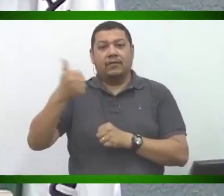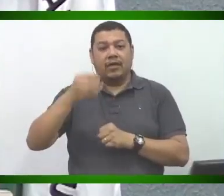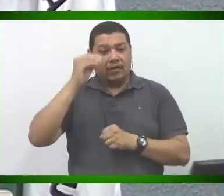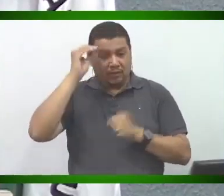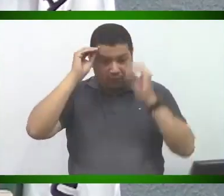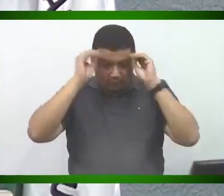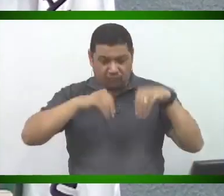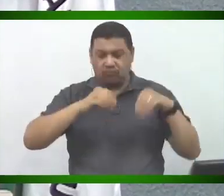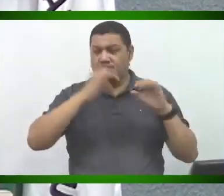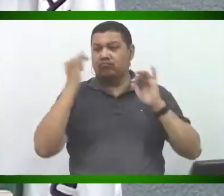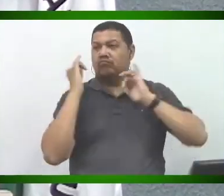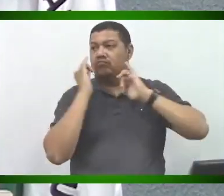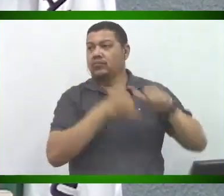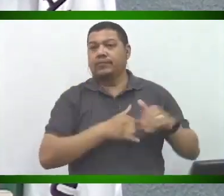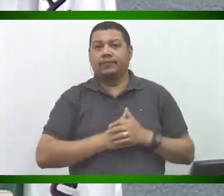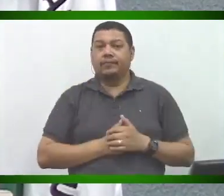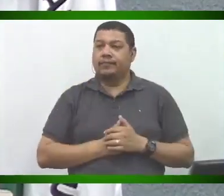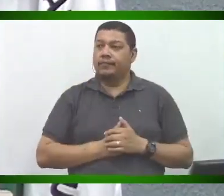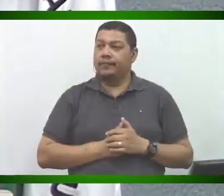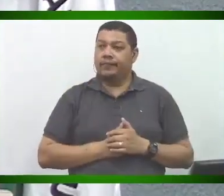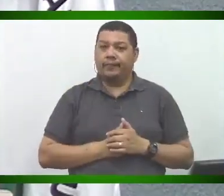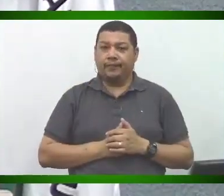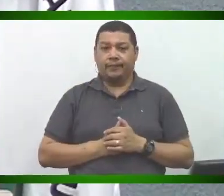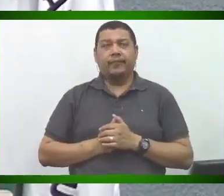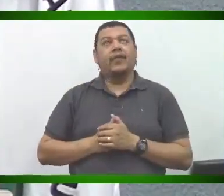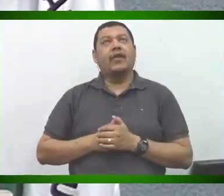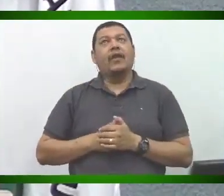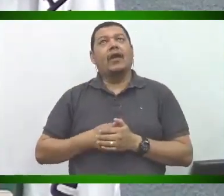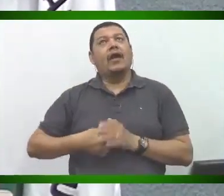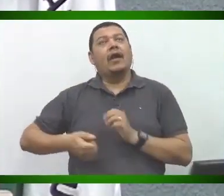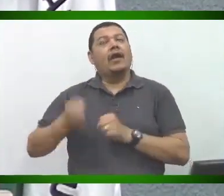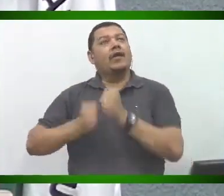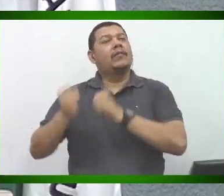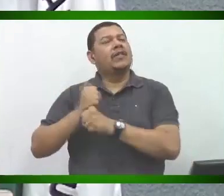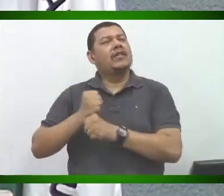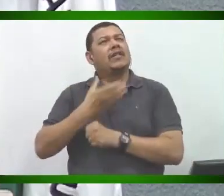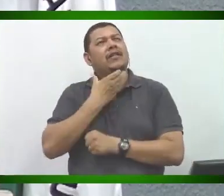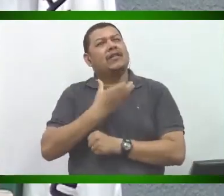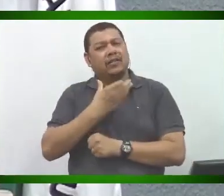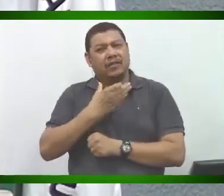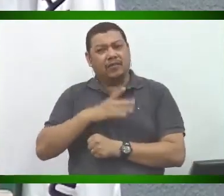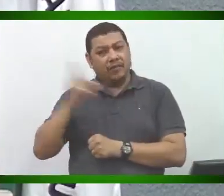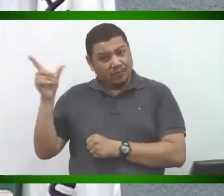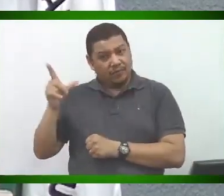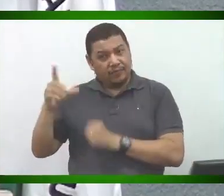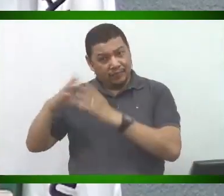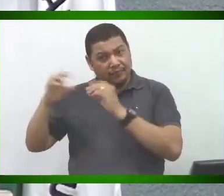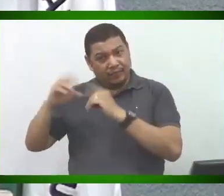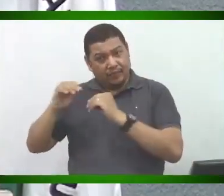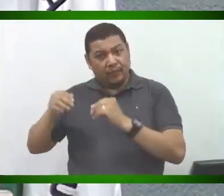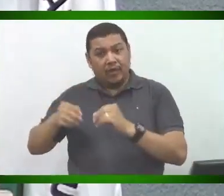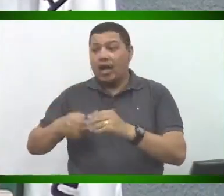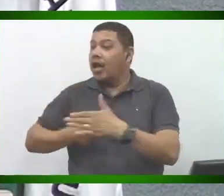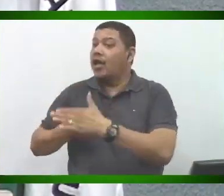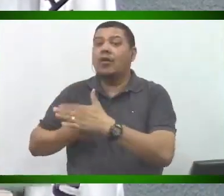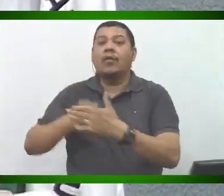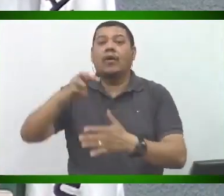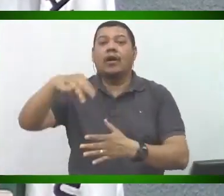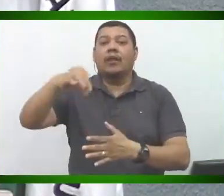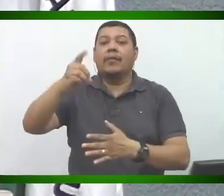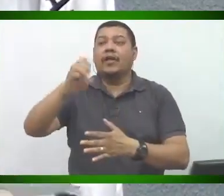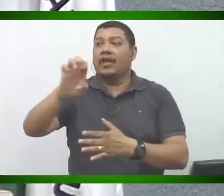várias oportunidades, no final do ano passado, em dezembro, estivemos em Brasília e cobramos do MDR. E ele